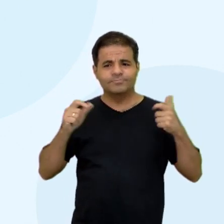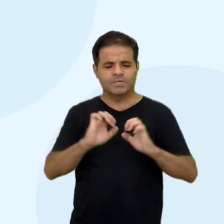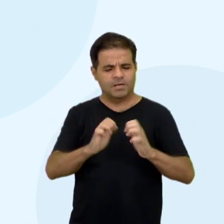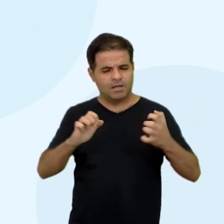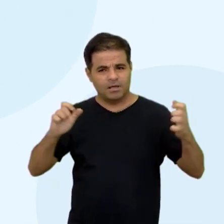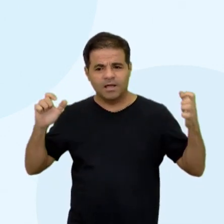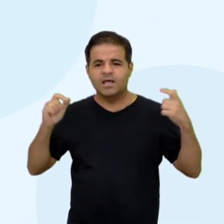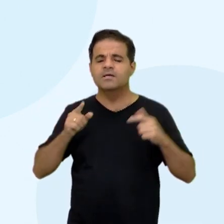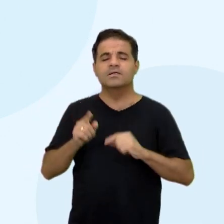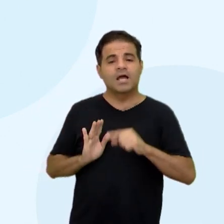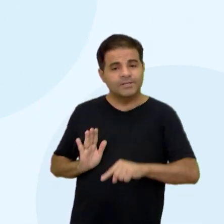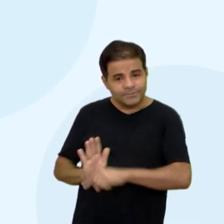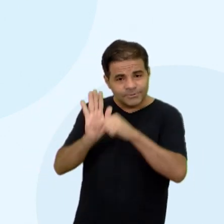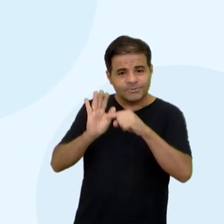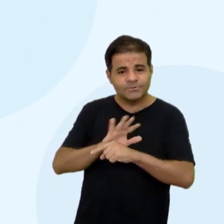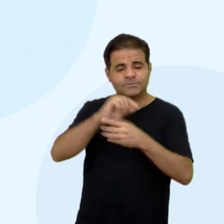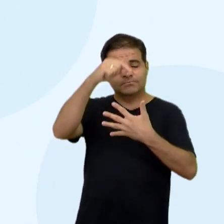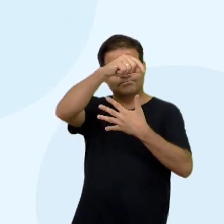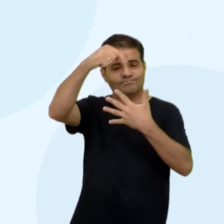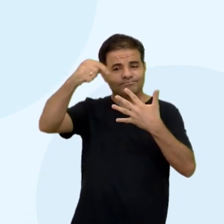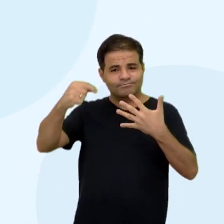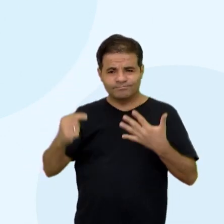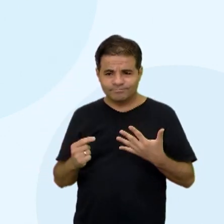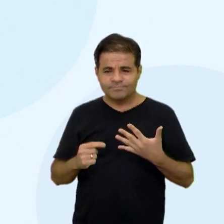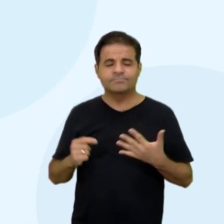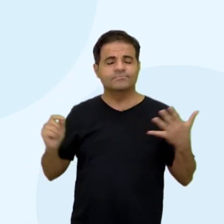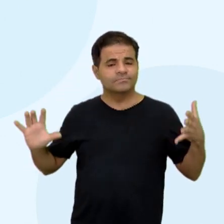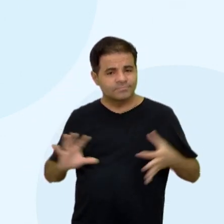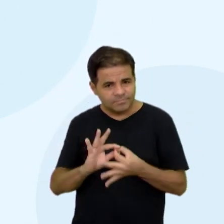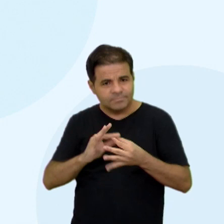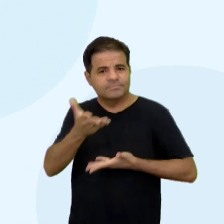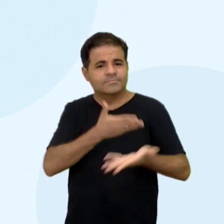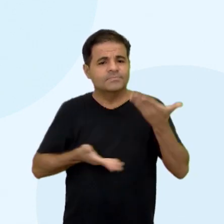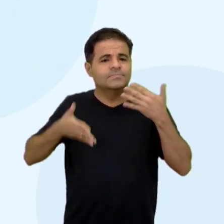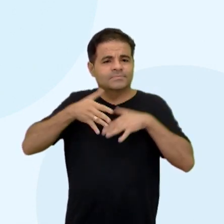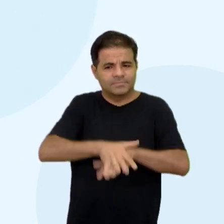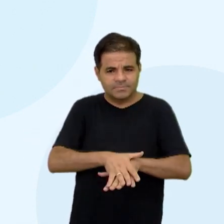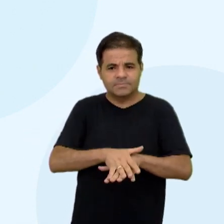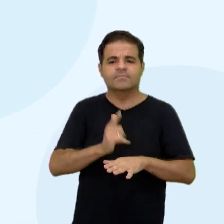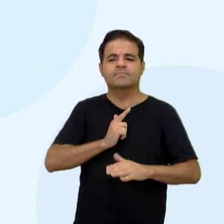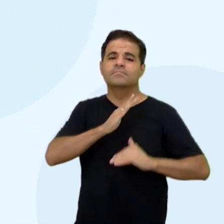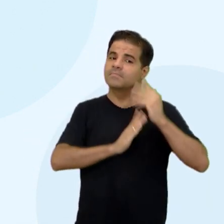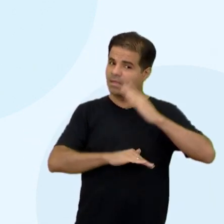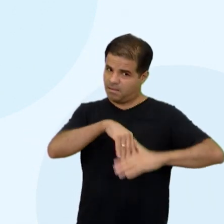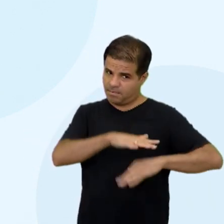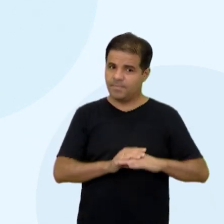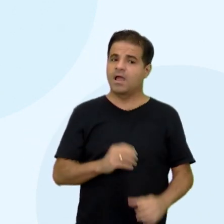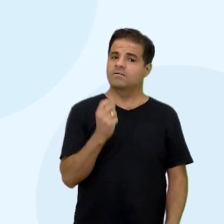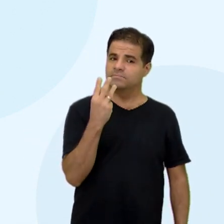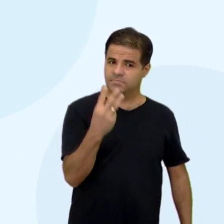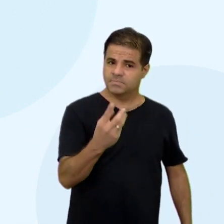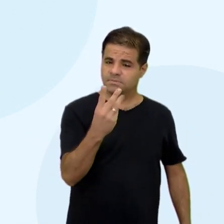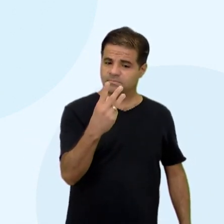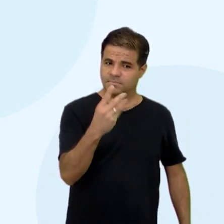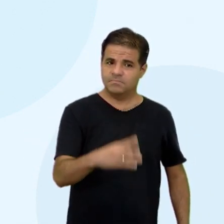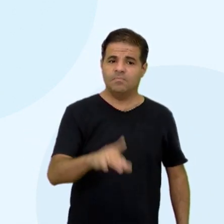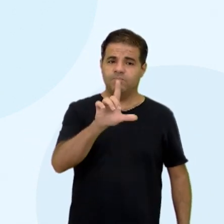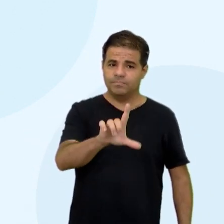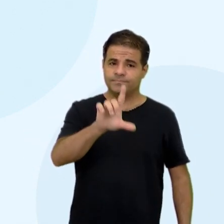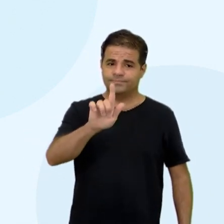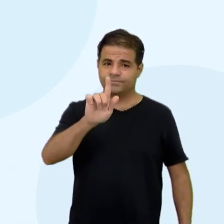que vai fazer com que os componentes se integrem, né? Então, temos aí a habilidade 13 LGG